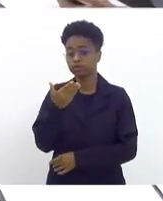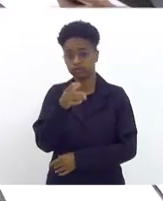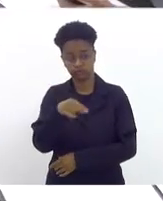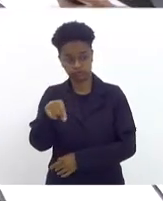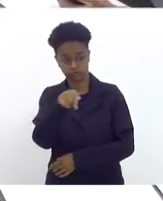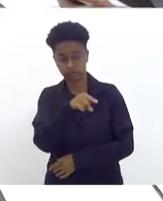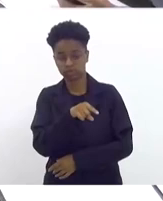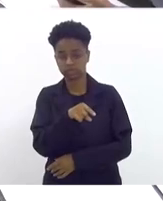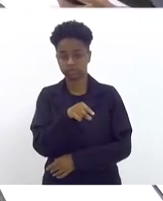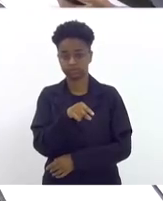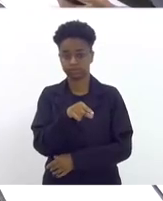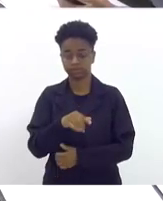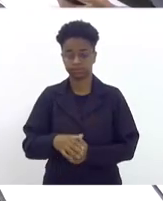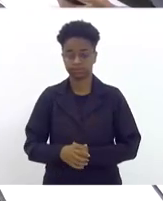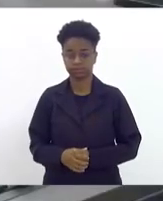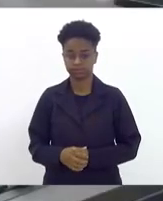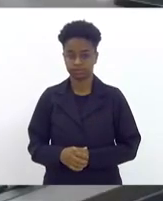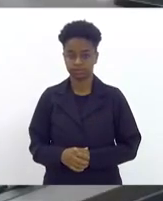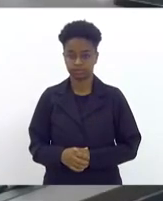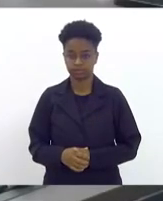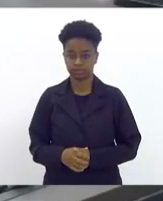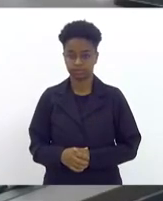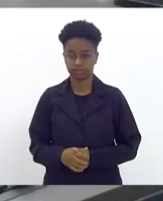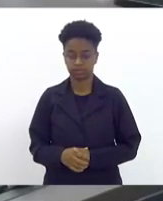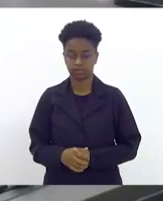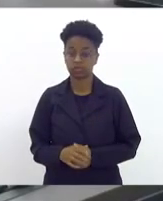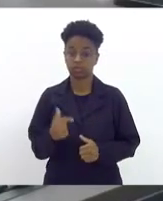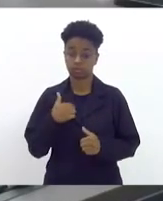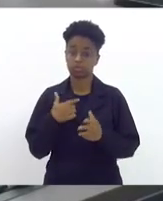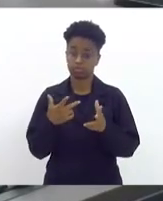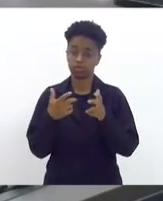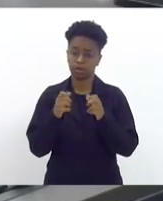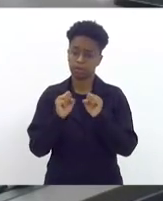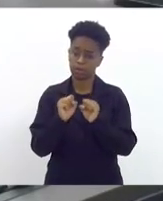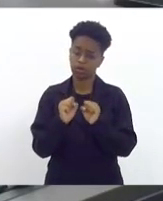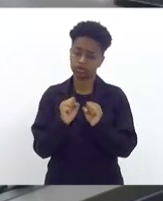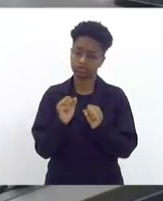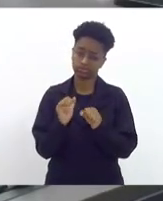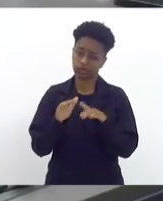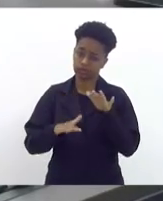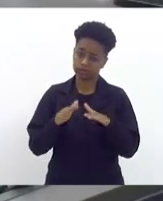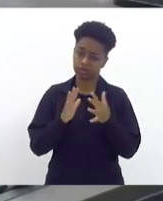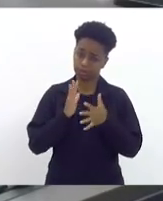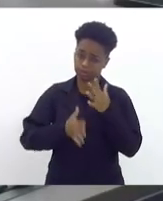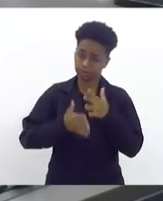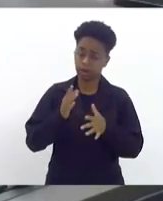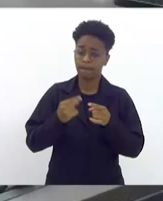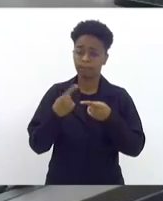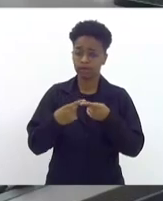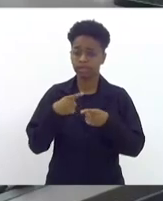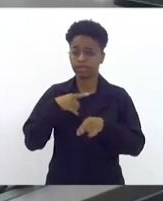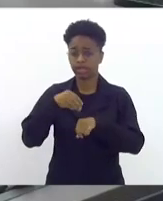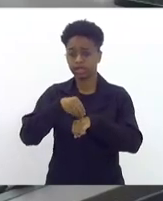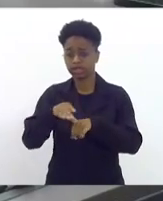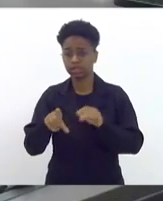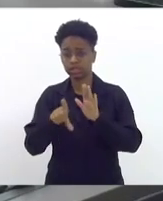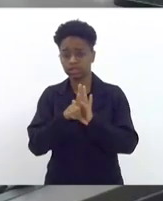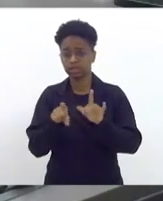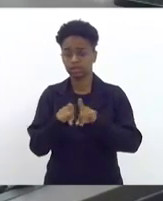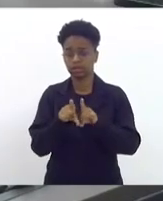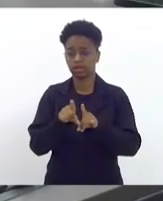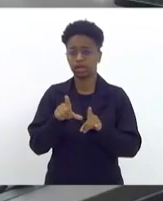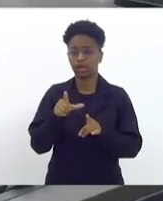colegas mesmo levando em consideração eventual prejudicialidade até porque também existe uma indicação Legislativa de autoria Deputado